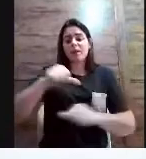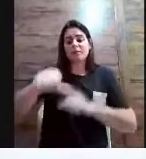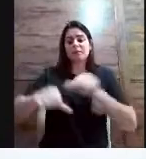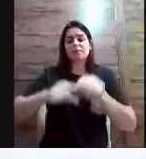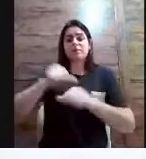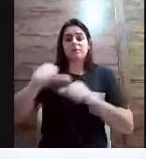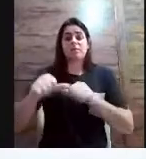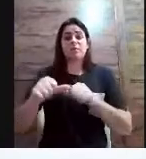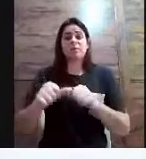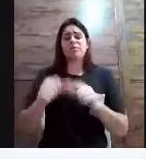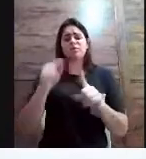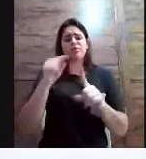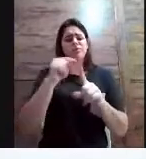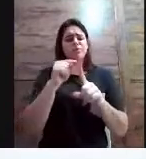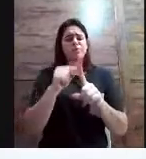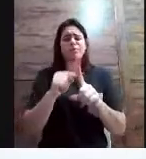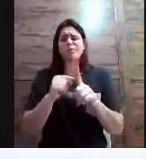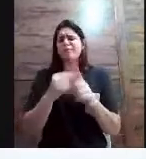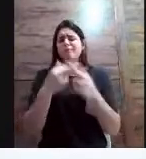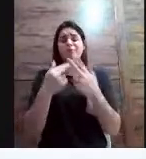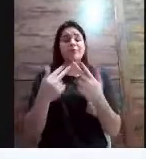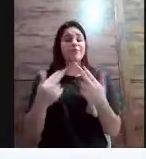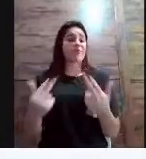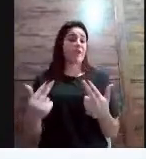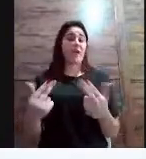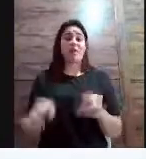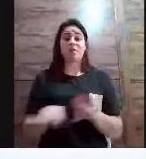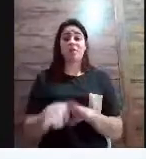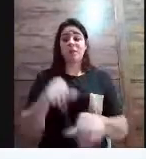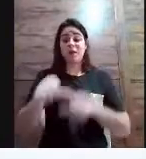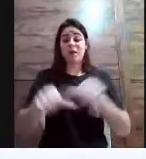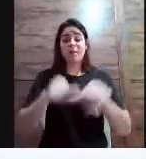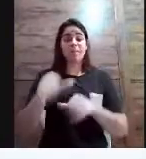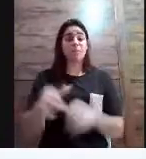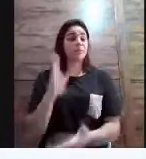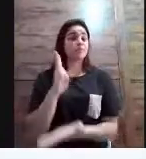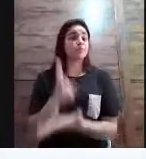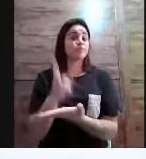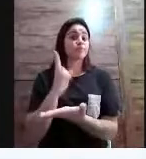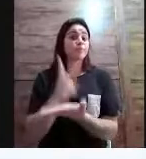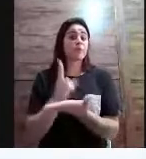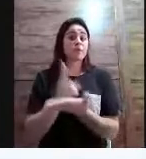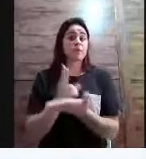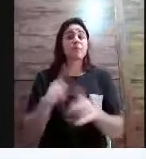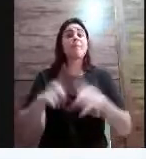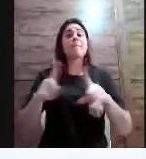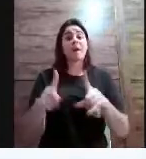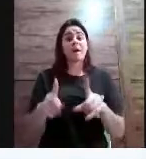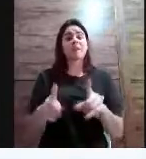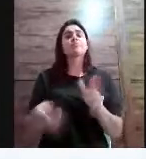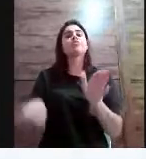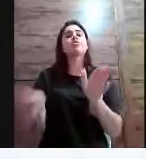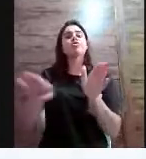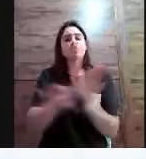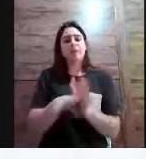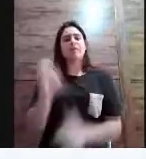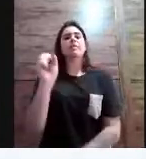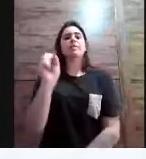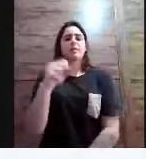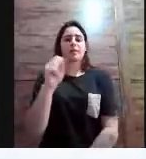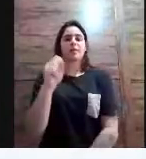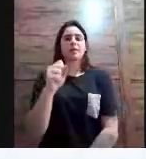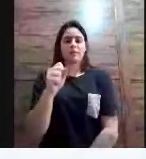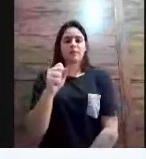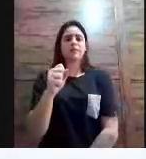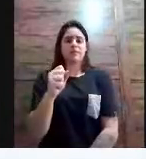subtipos e ele muda, né? Sofre mutações com frequência, mas vai acontecer. Há Só que ainda estudos, né? demora. Ainda